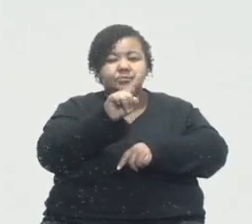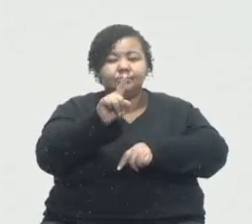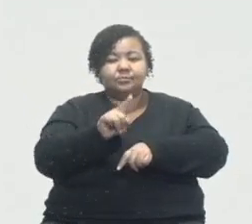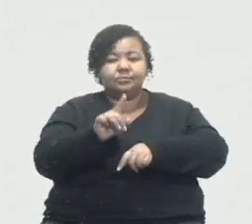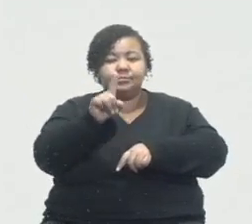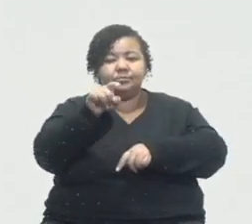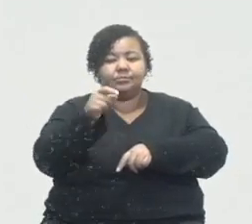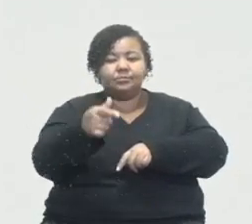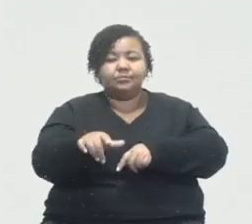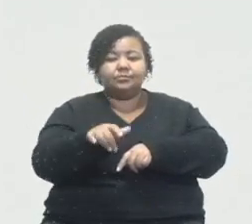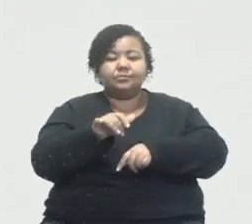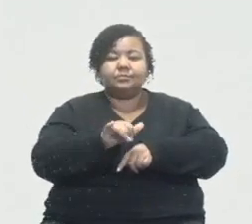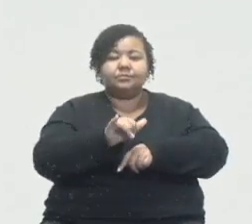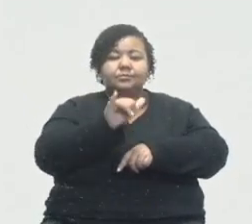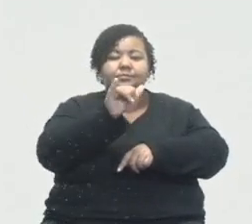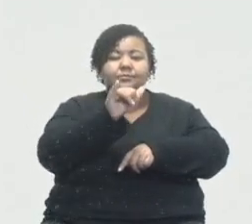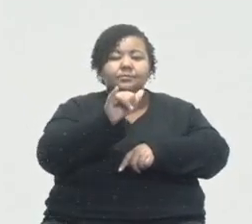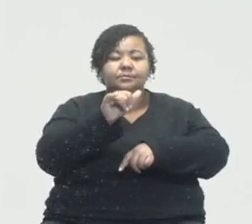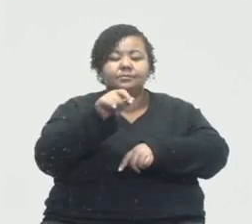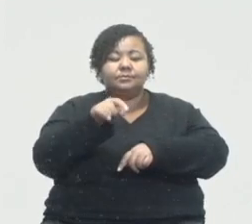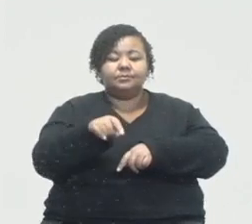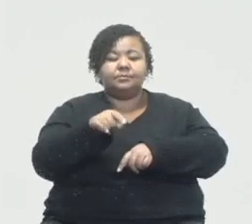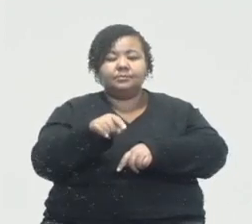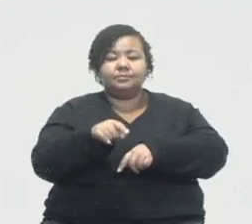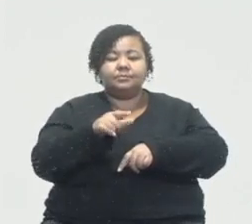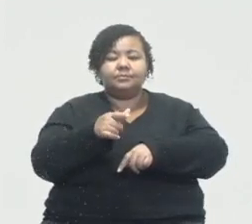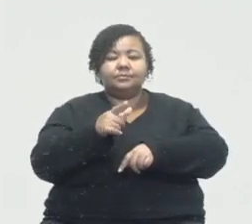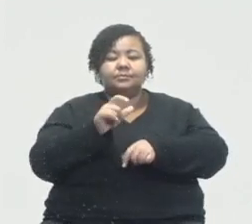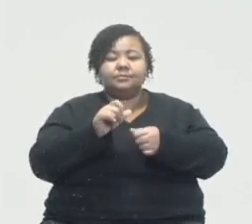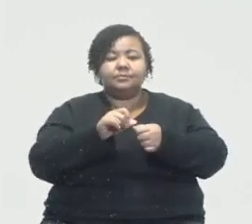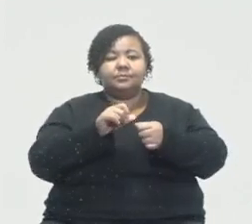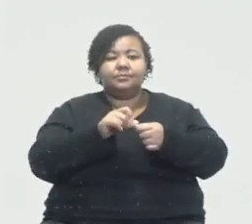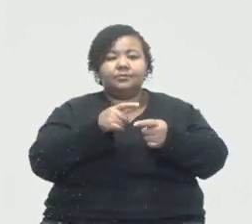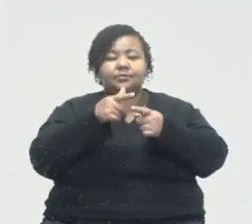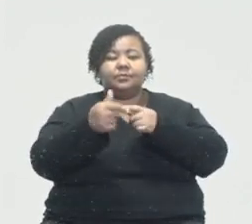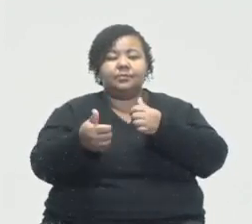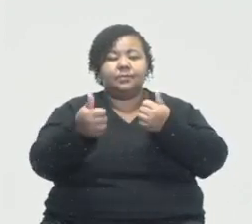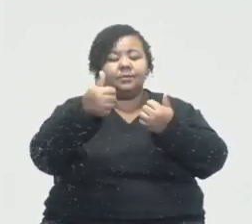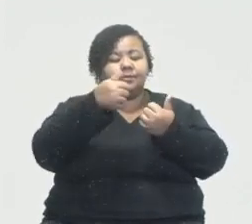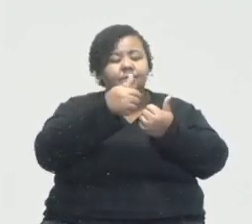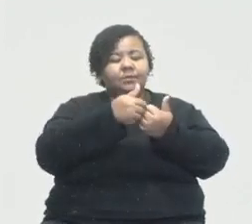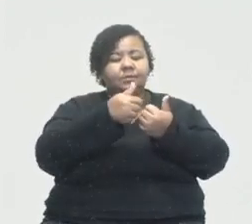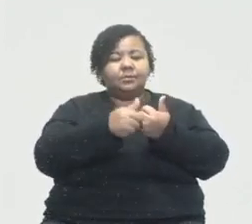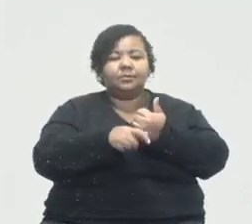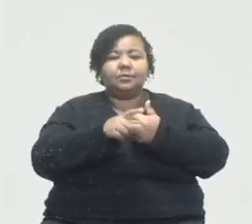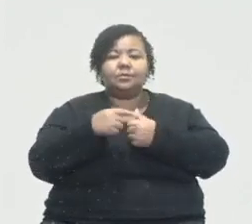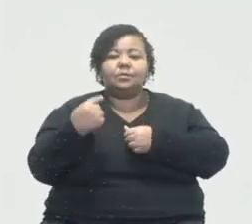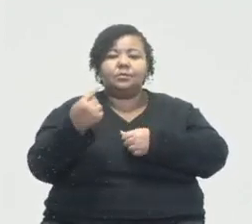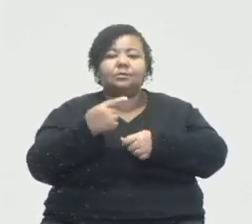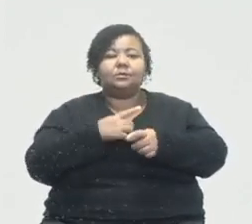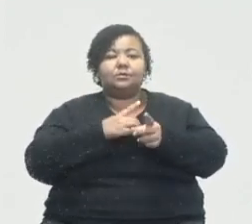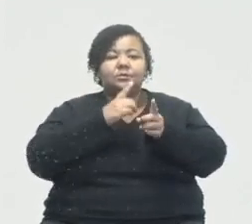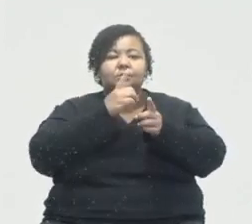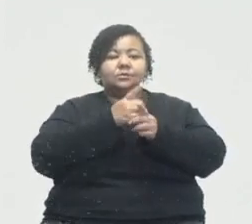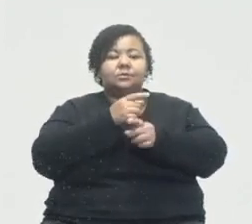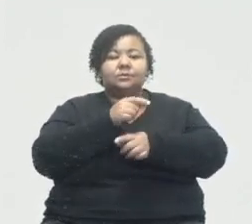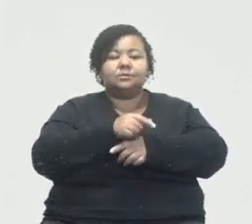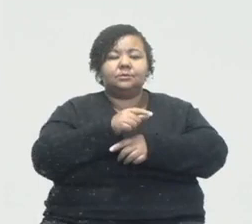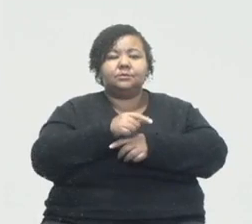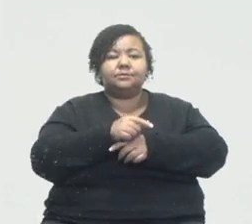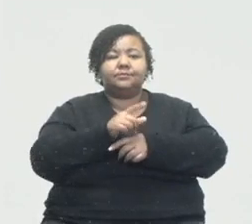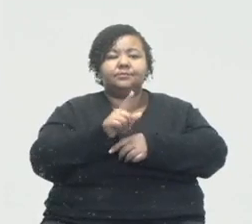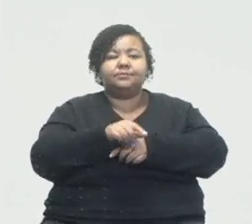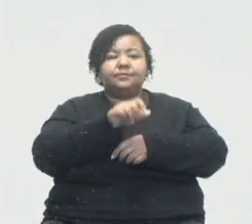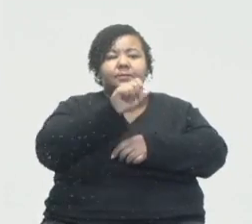o meu y aqui tem a situação, então resolvendo por substituições sucessivas, nós temos aqui, substituindo